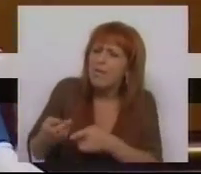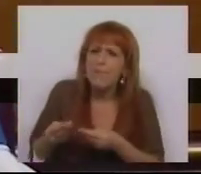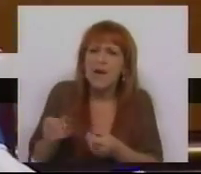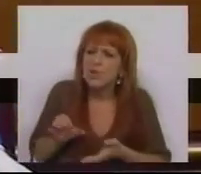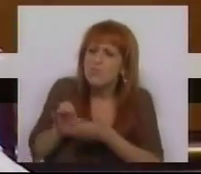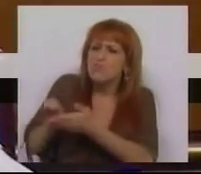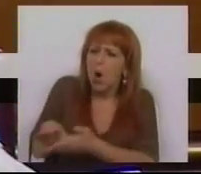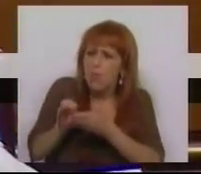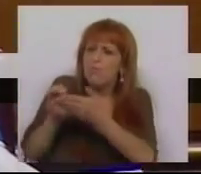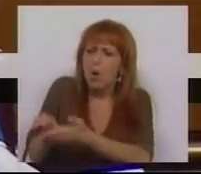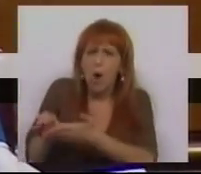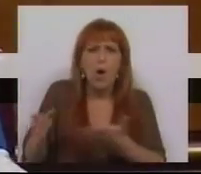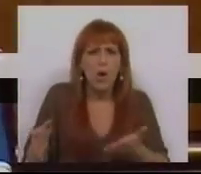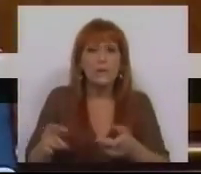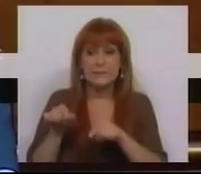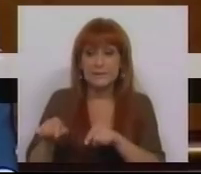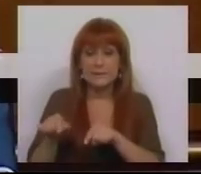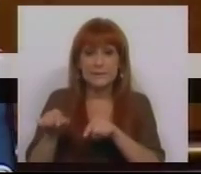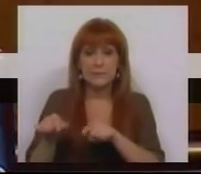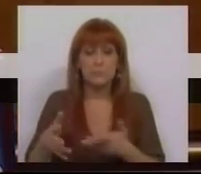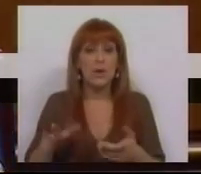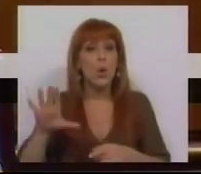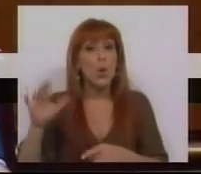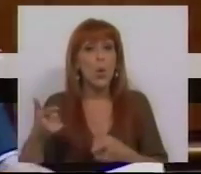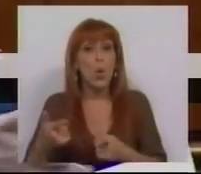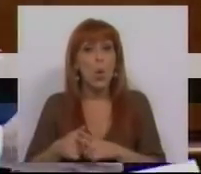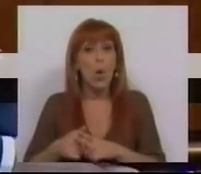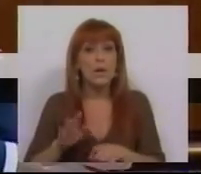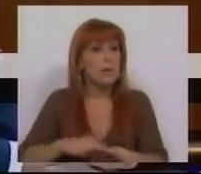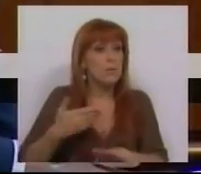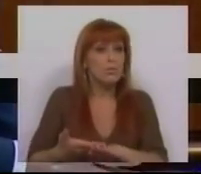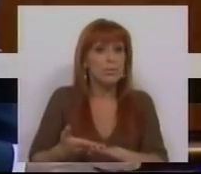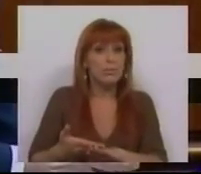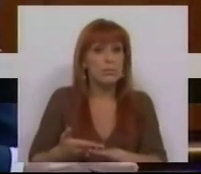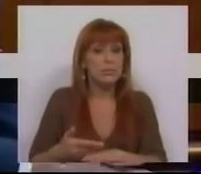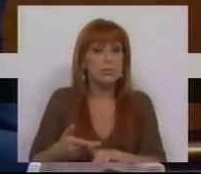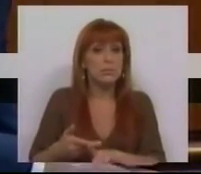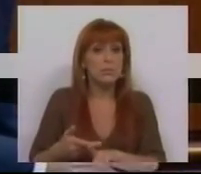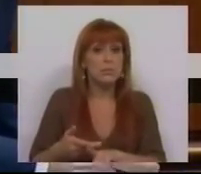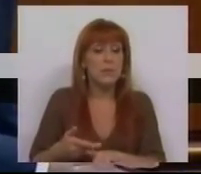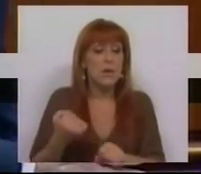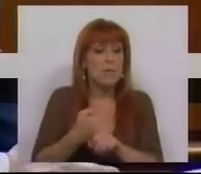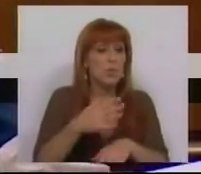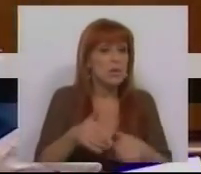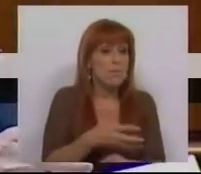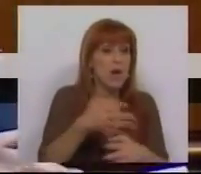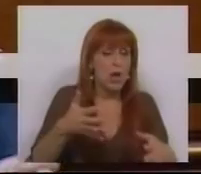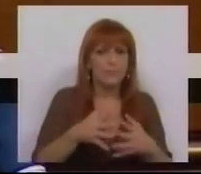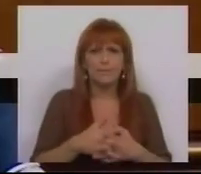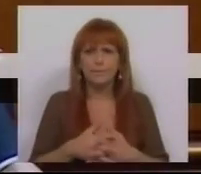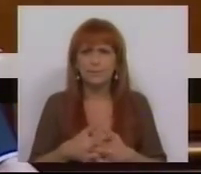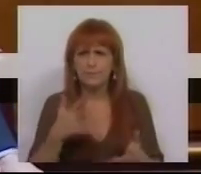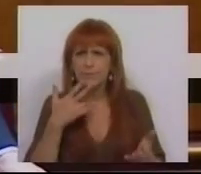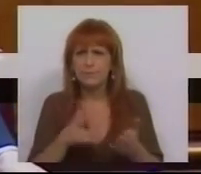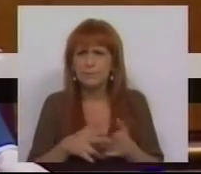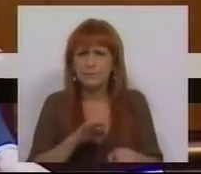meios financeiros nesses casos, quando os não reforçou, aonde a eficiência foi maior. E isso